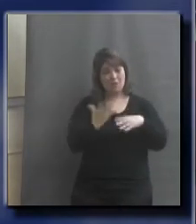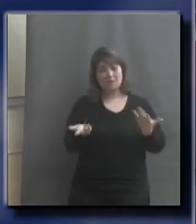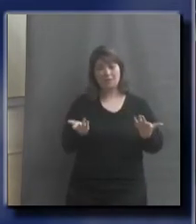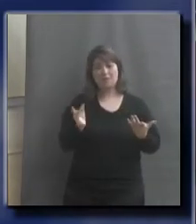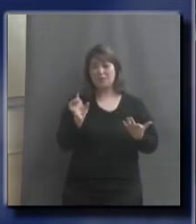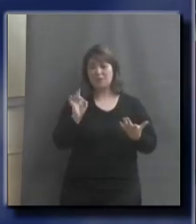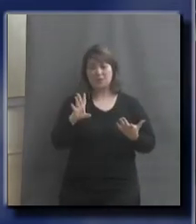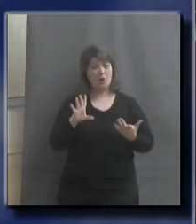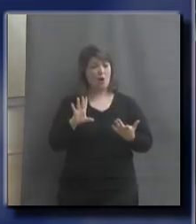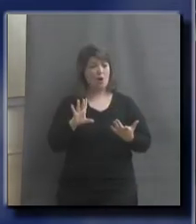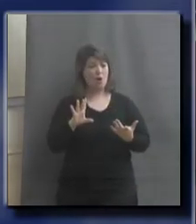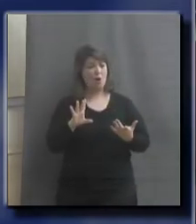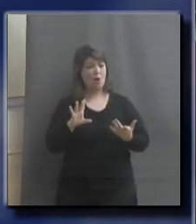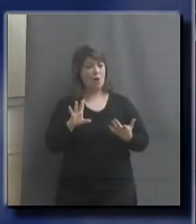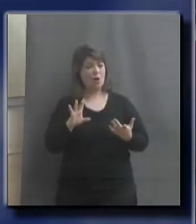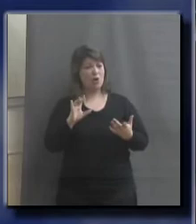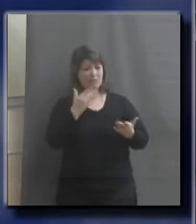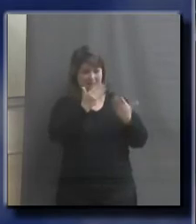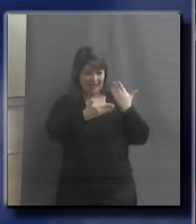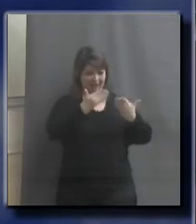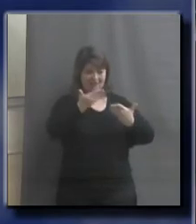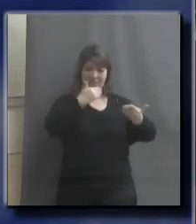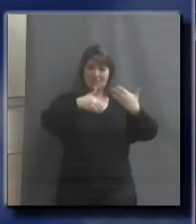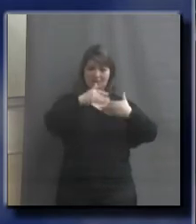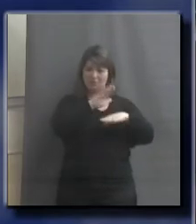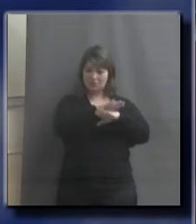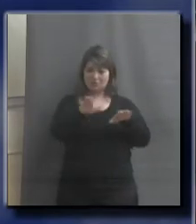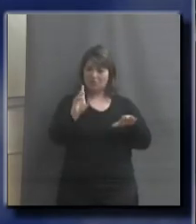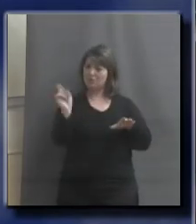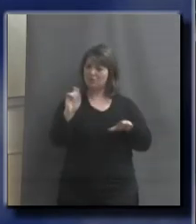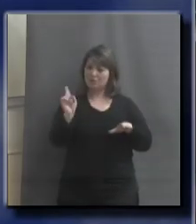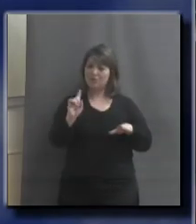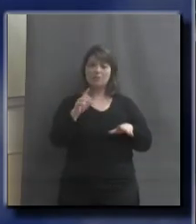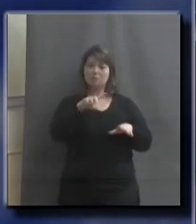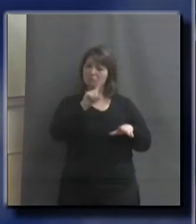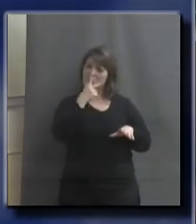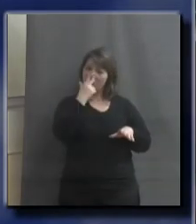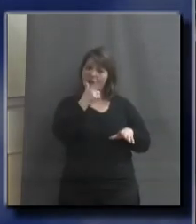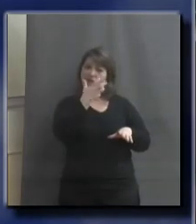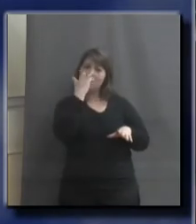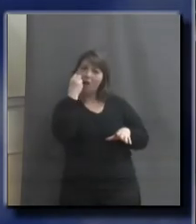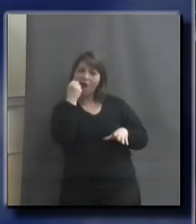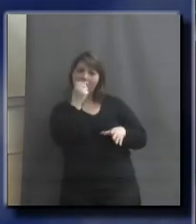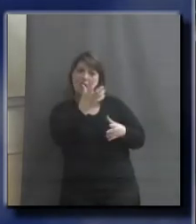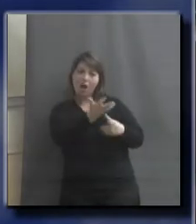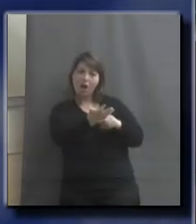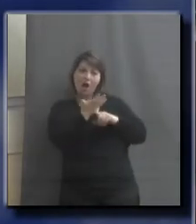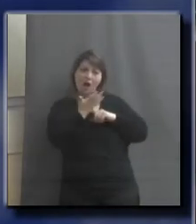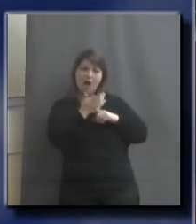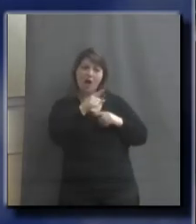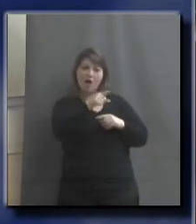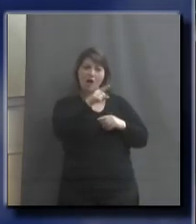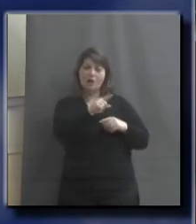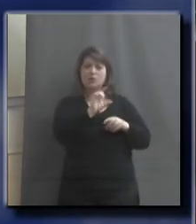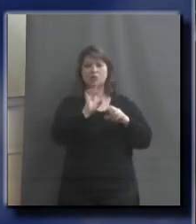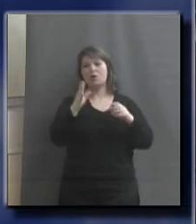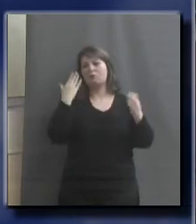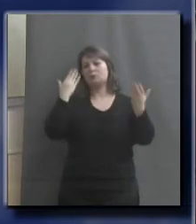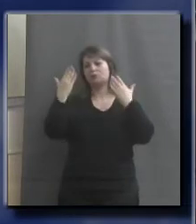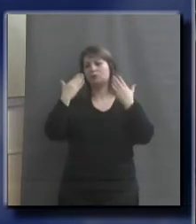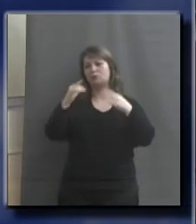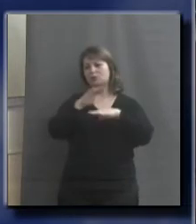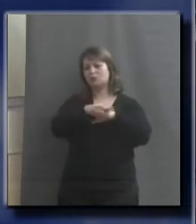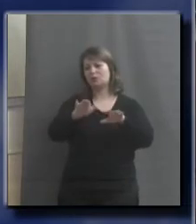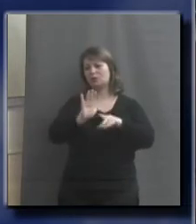que a gente faz, disso que a gente trata de pessoas, a gente acolhe pessoas, etc. E isso é da psicologia, e isso é só da